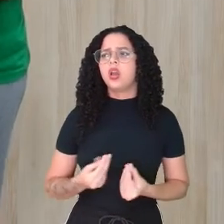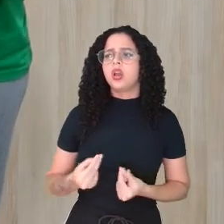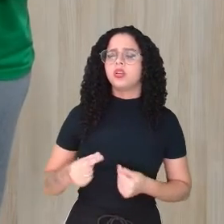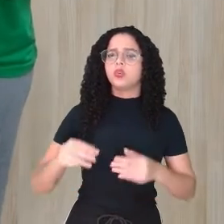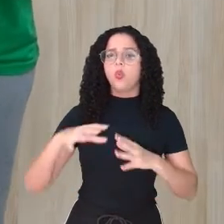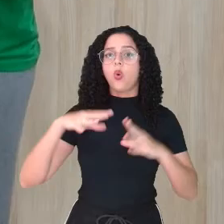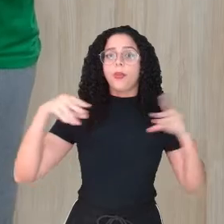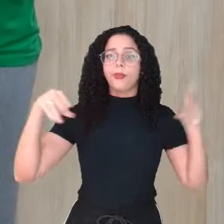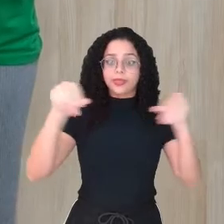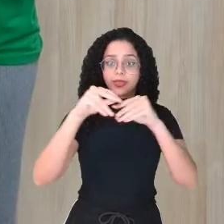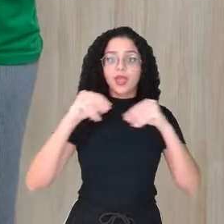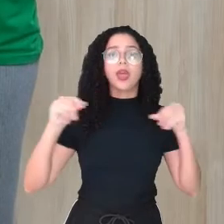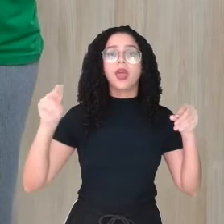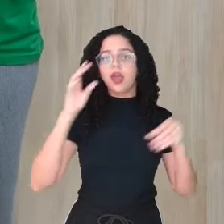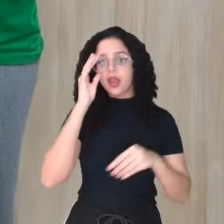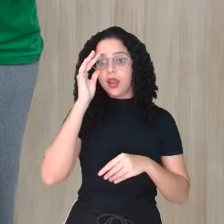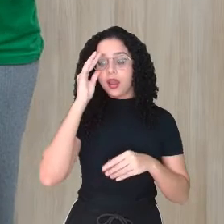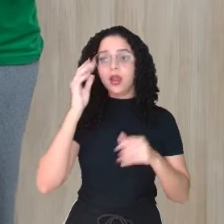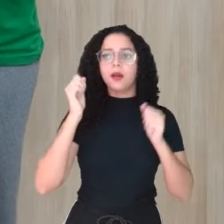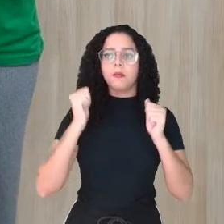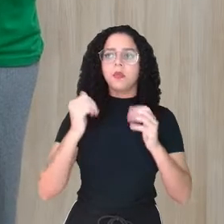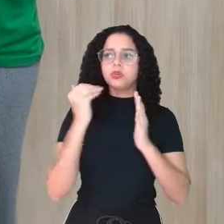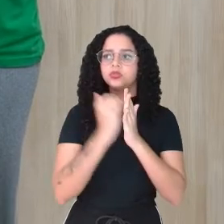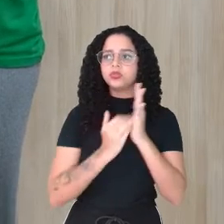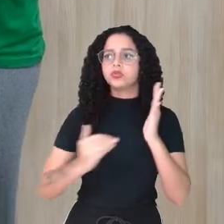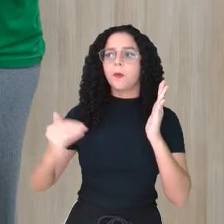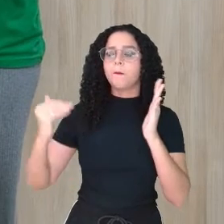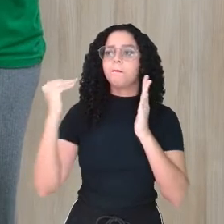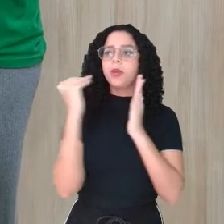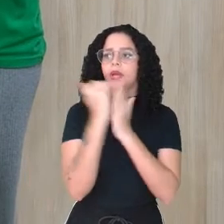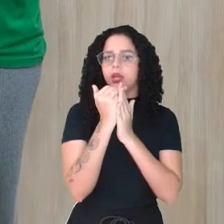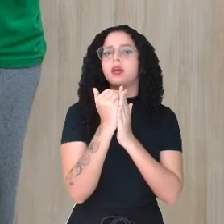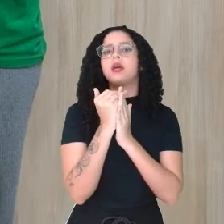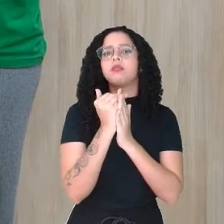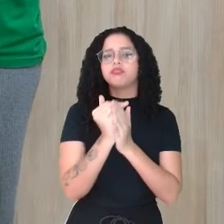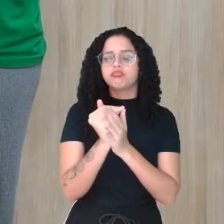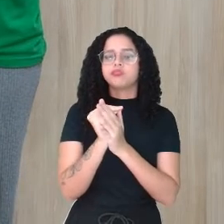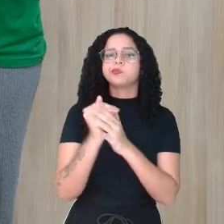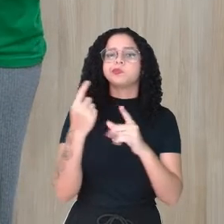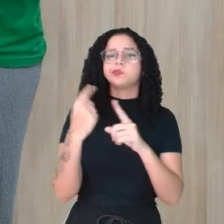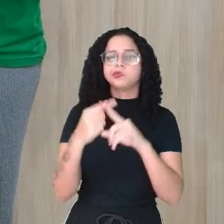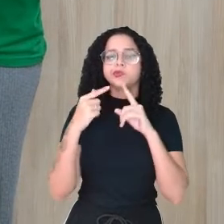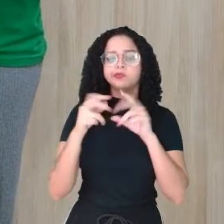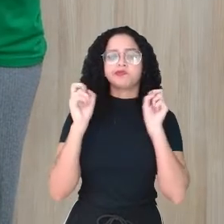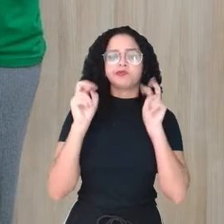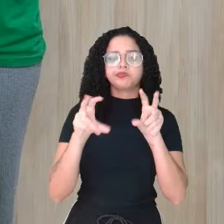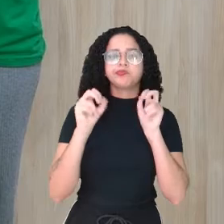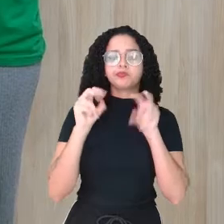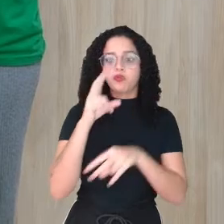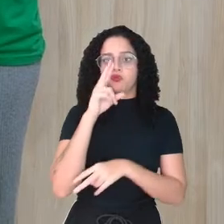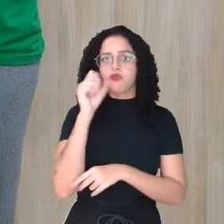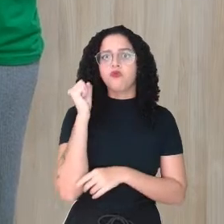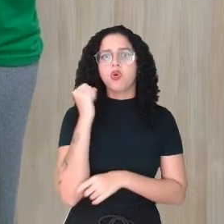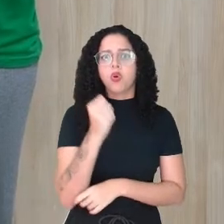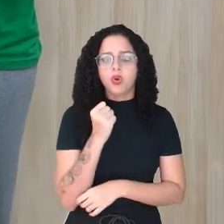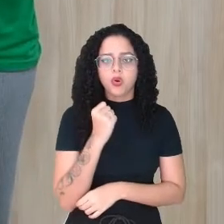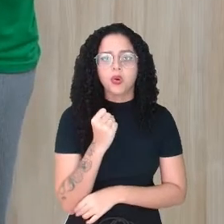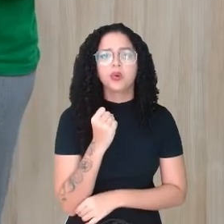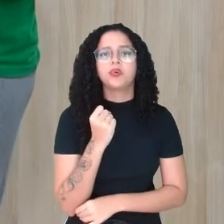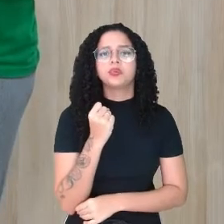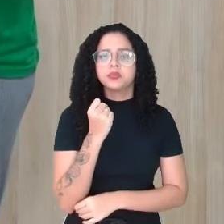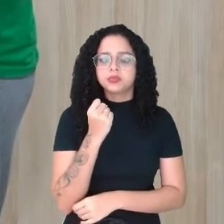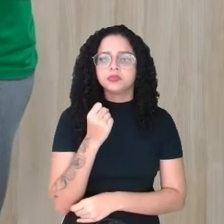terra, né? Que possa superar esse dano causado aí pelo agrotóxico, né? Por esses